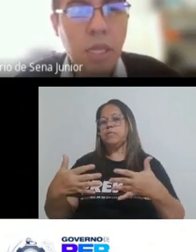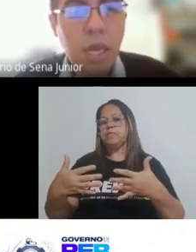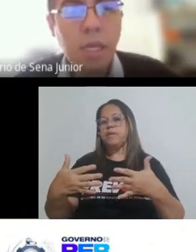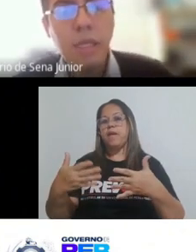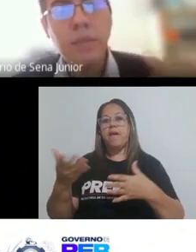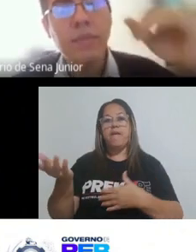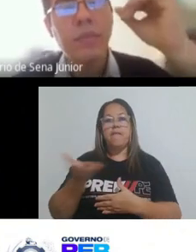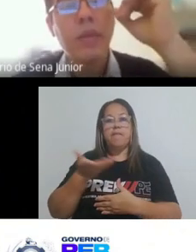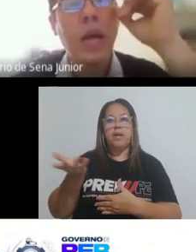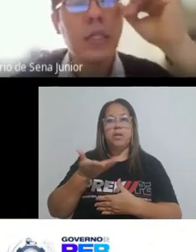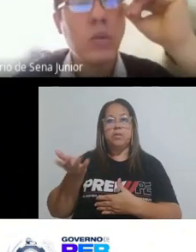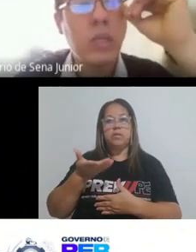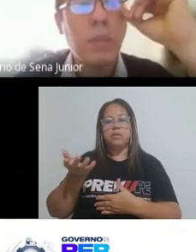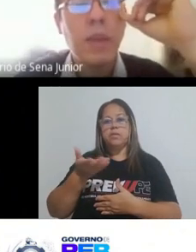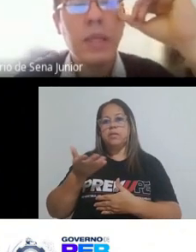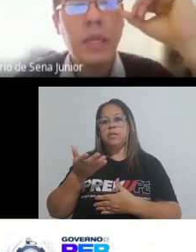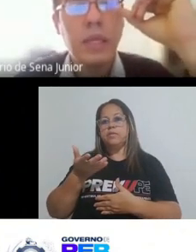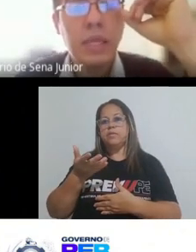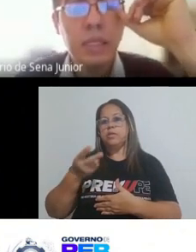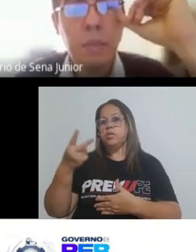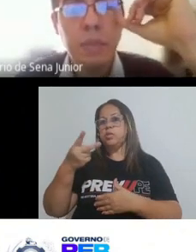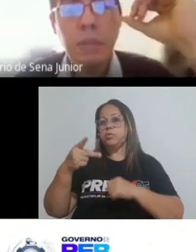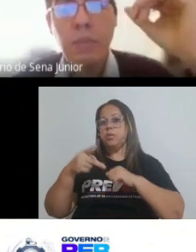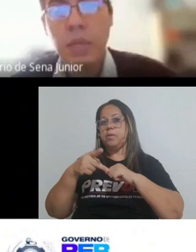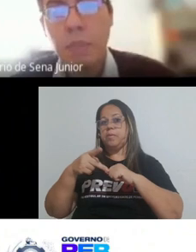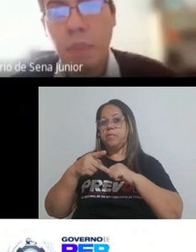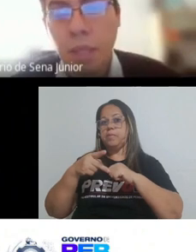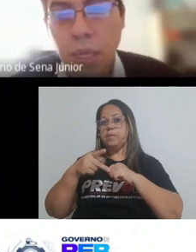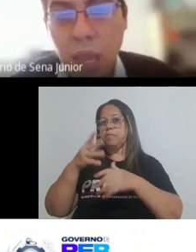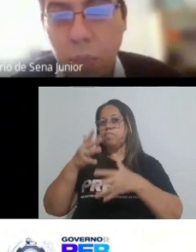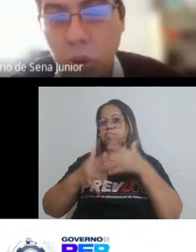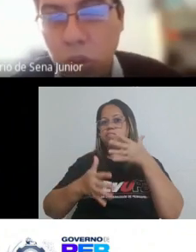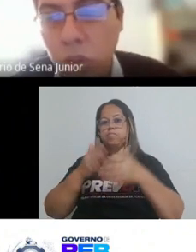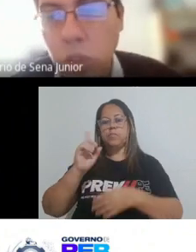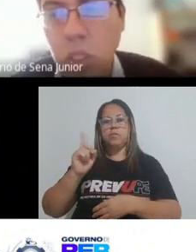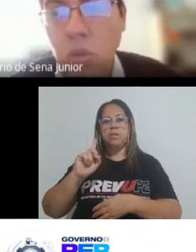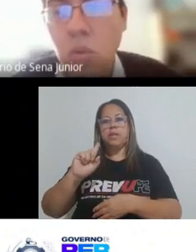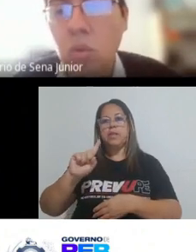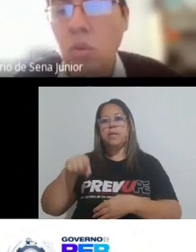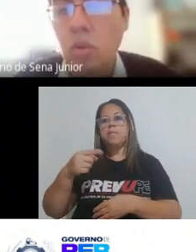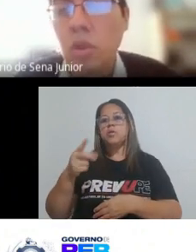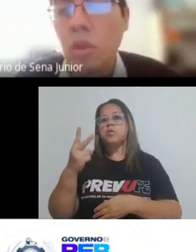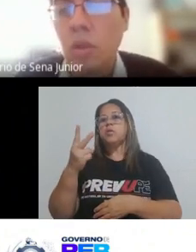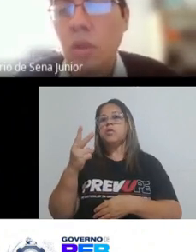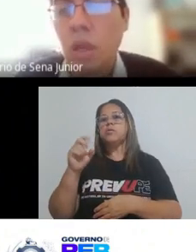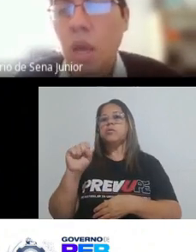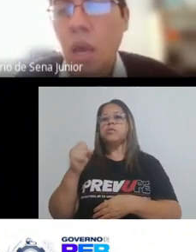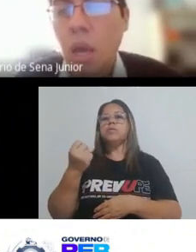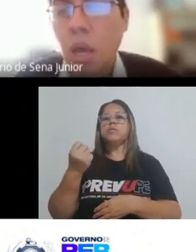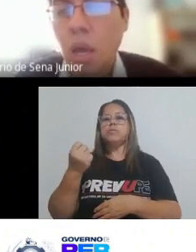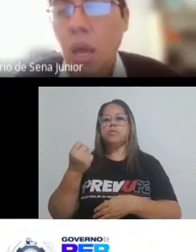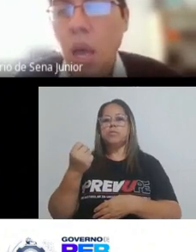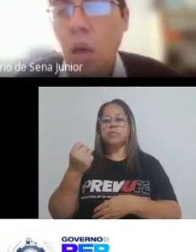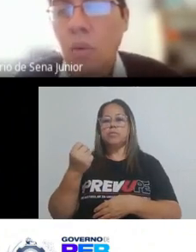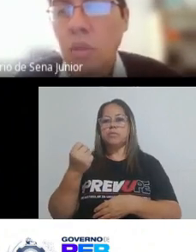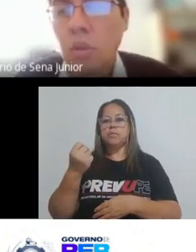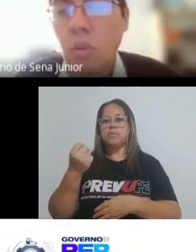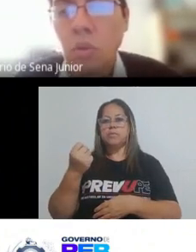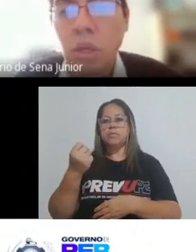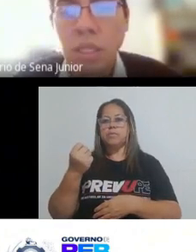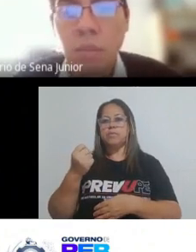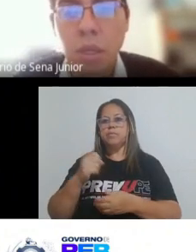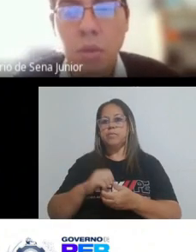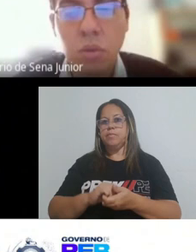velocidade, a segunda pedra intercepta a primeira pedra após dois segundos ao